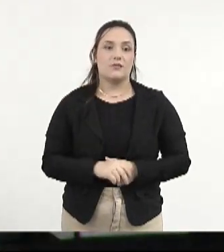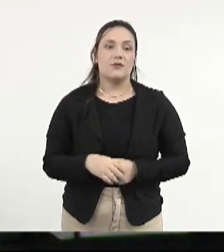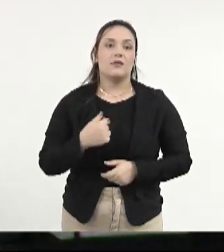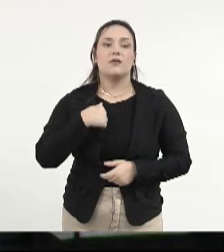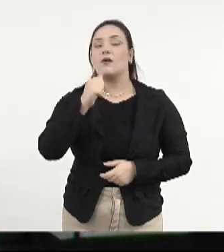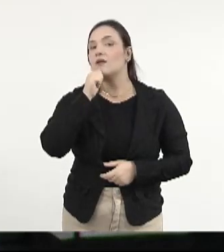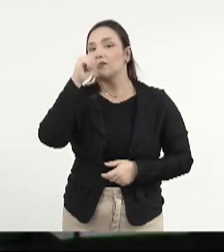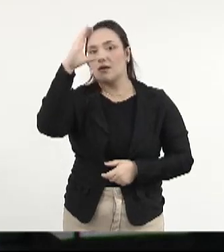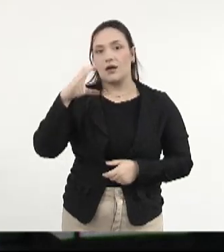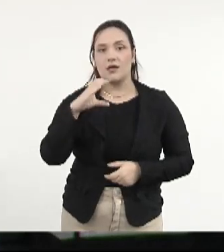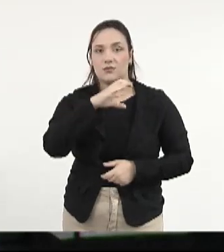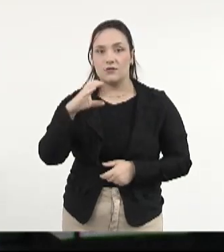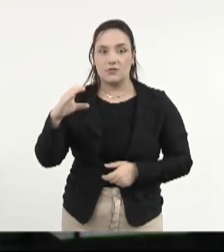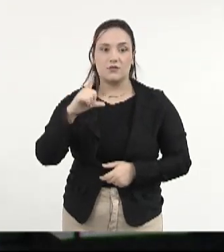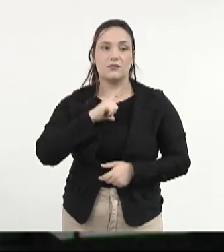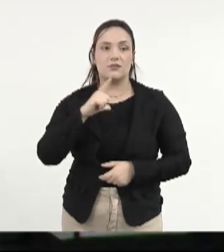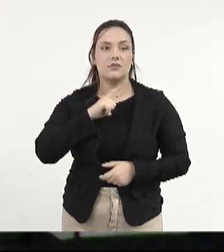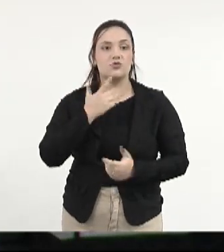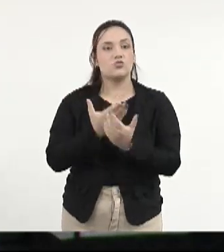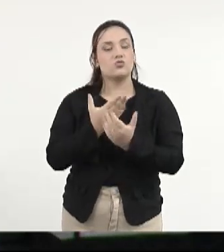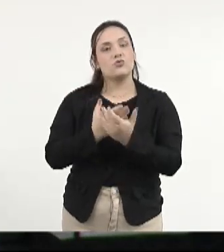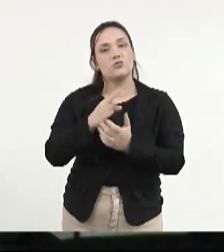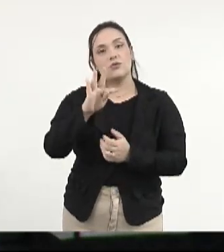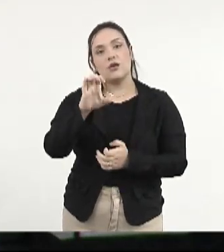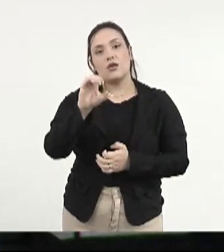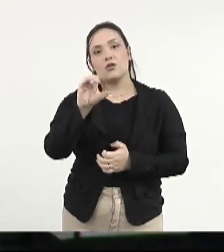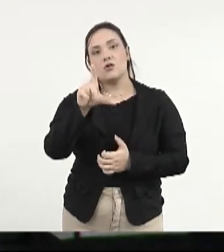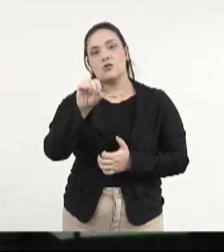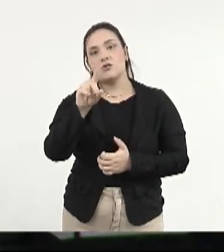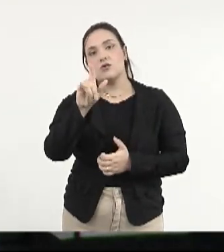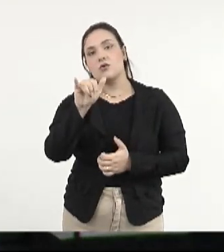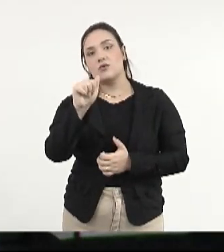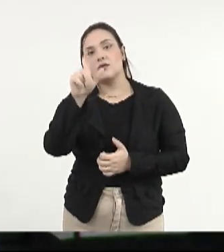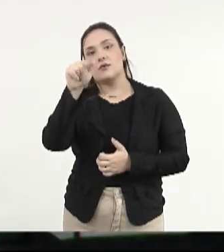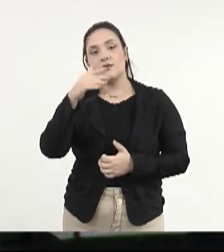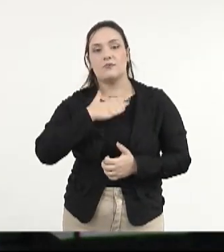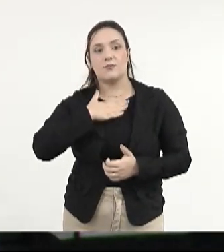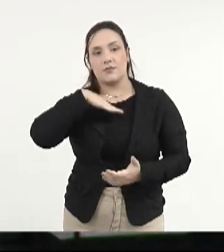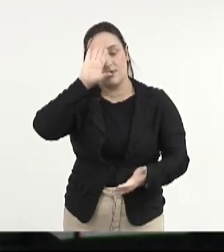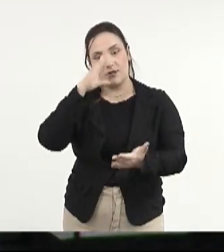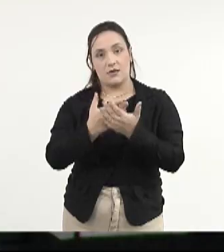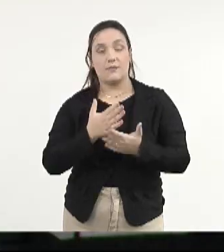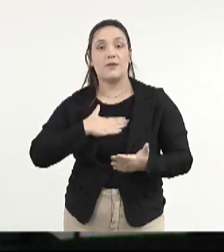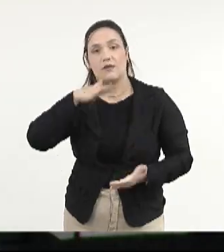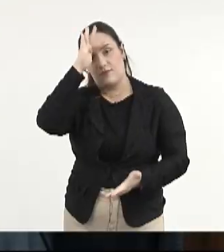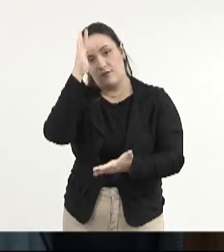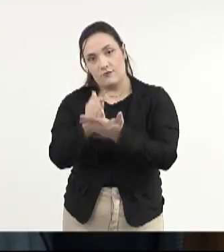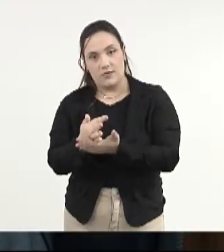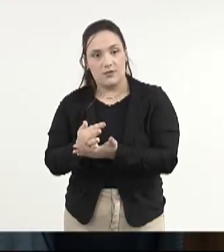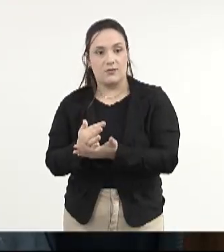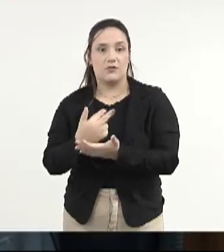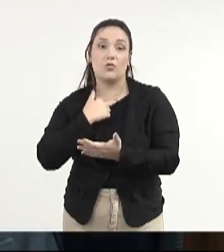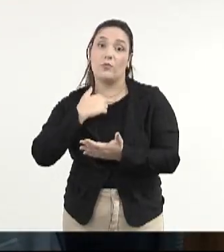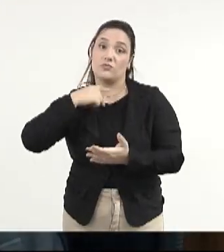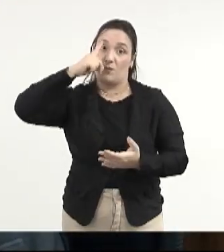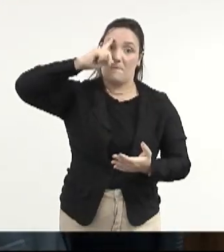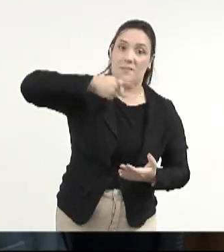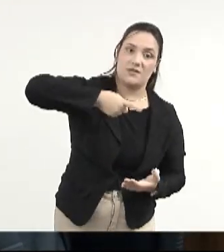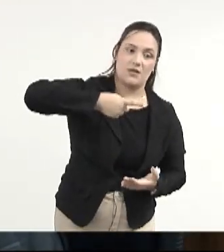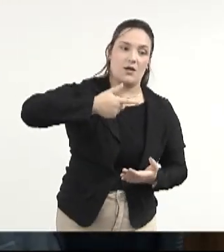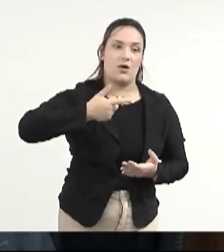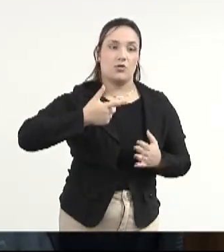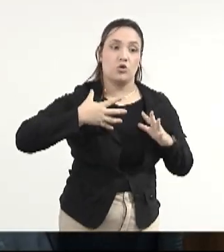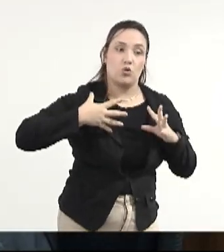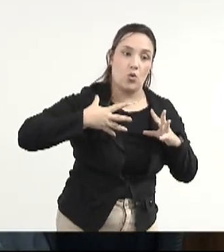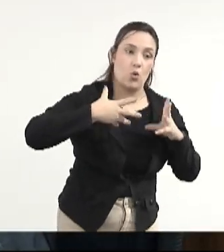sendo católico, tendo feito teologia, né, essa é a minha crença, minha fé. Não posso impô-la